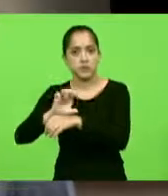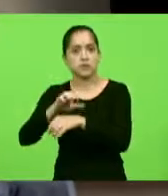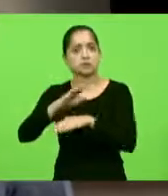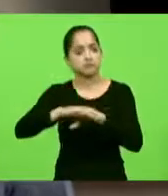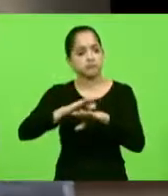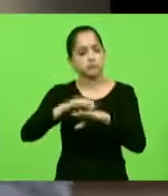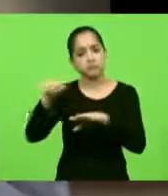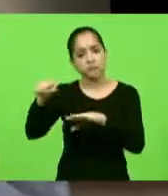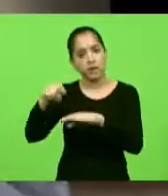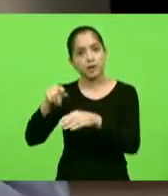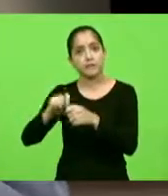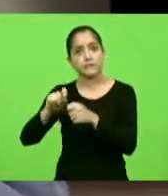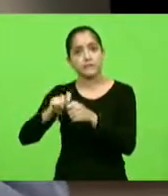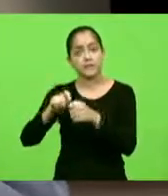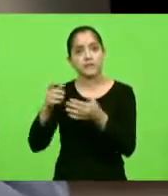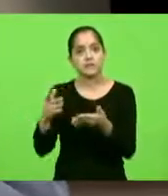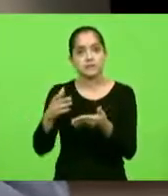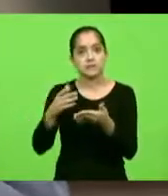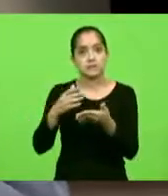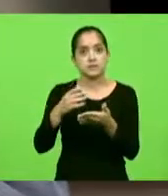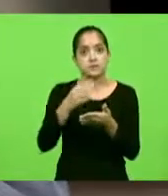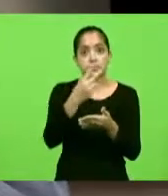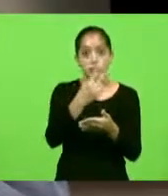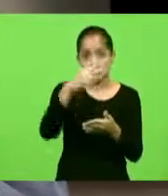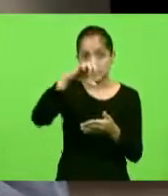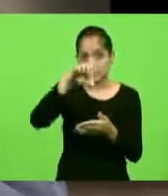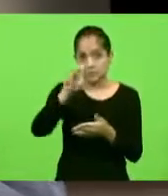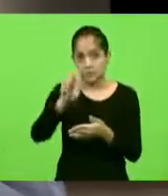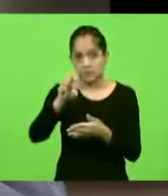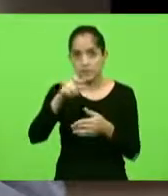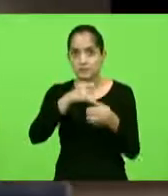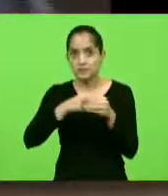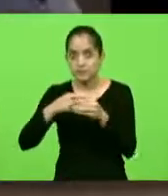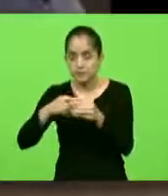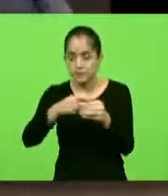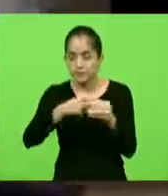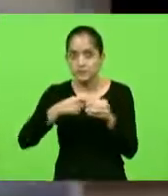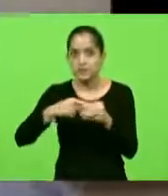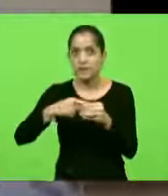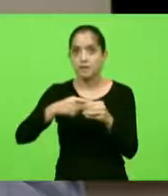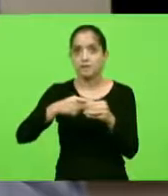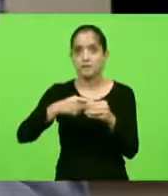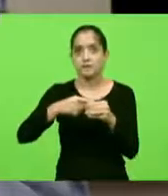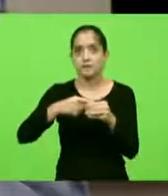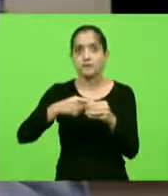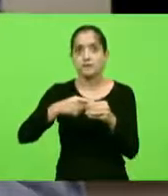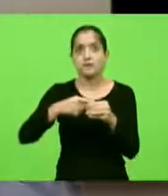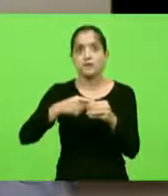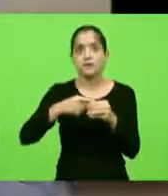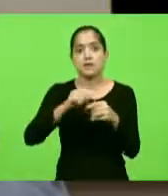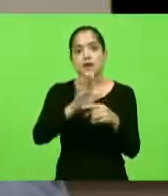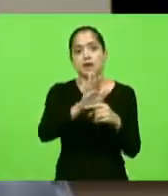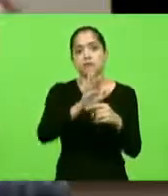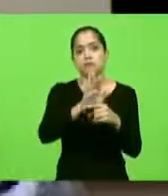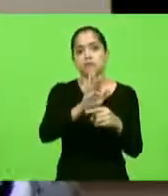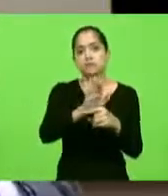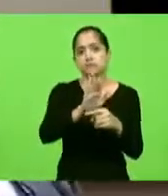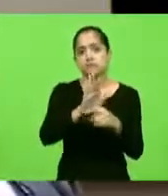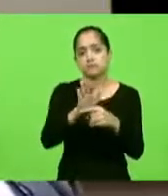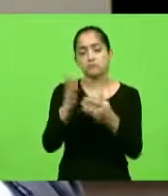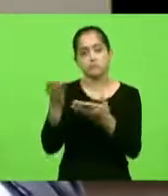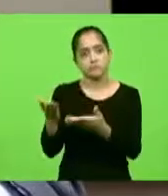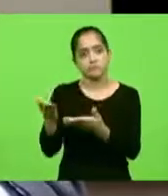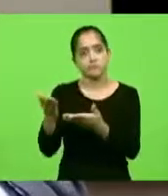Imagina os 295 municípios de Santa Catarina fazendo um favor para o